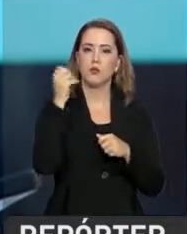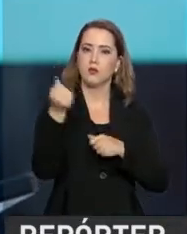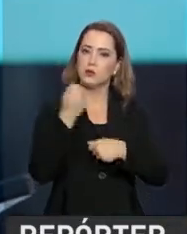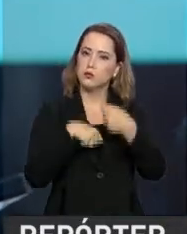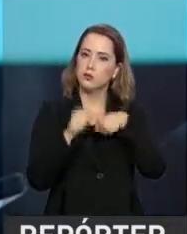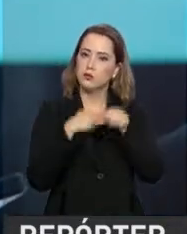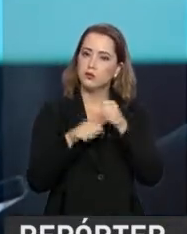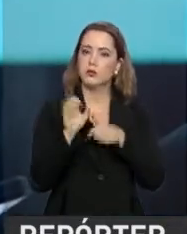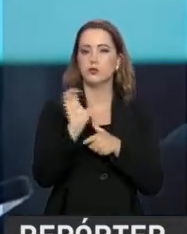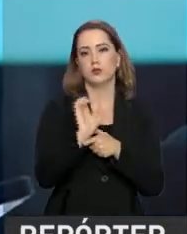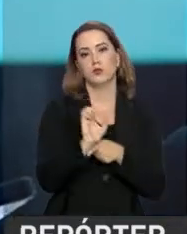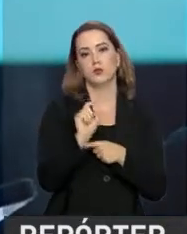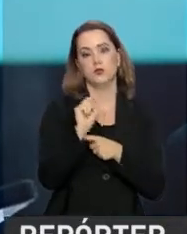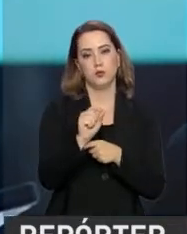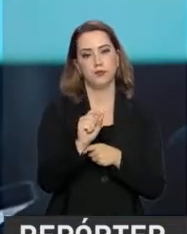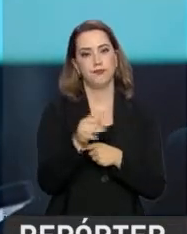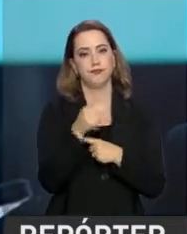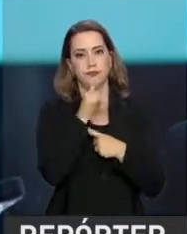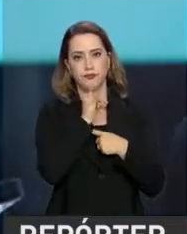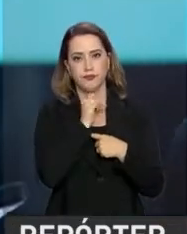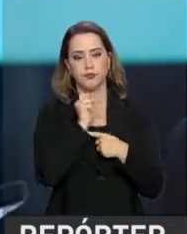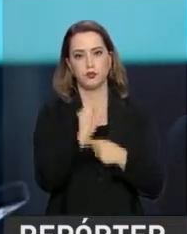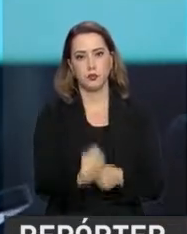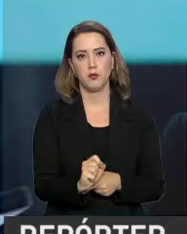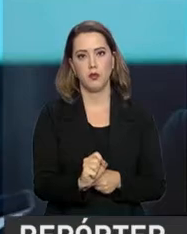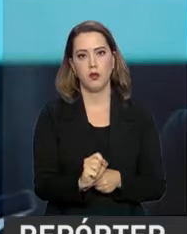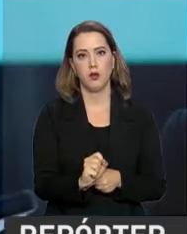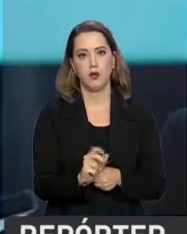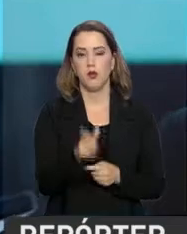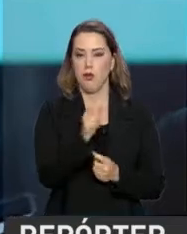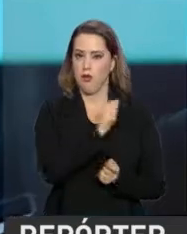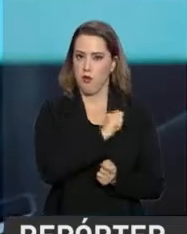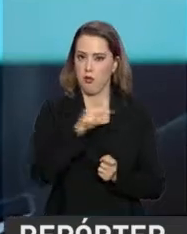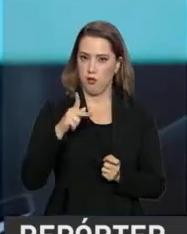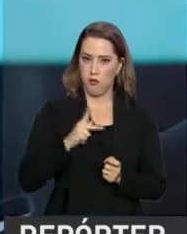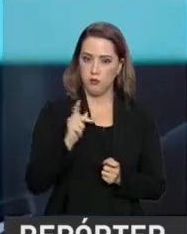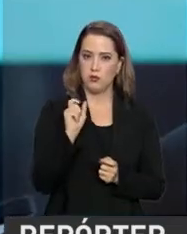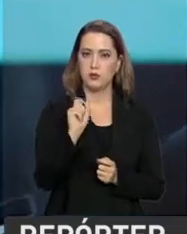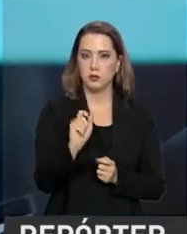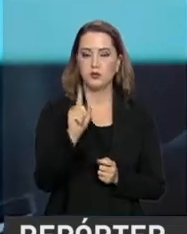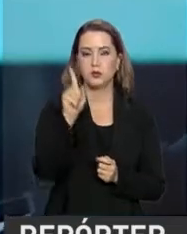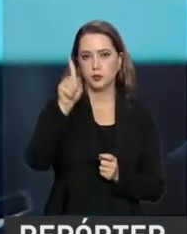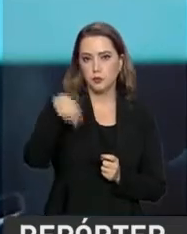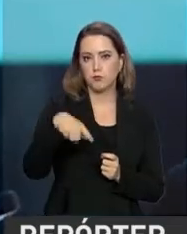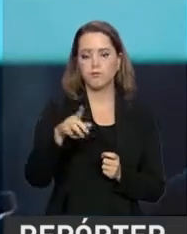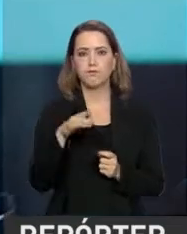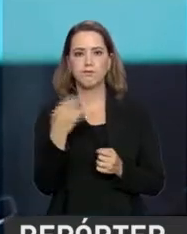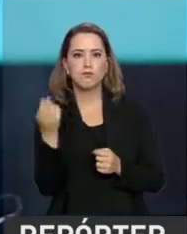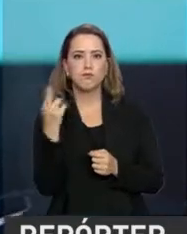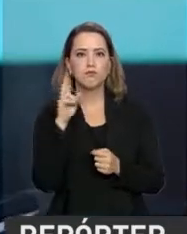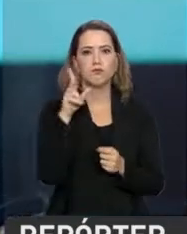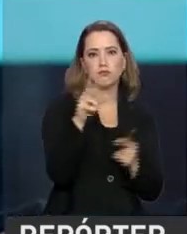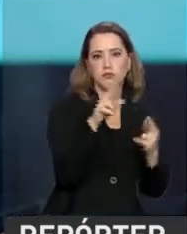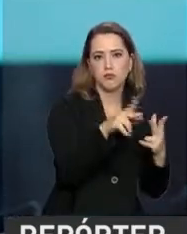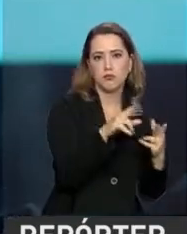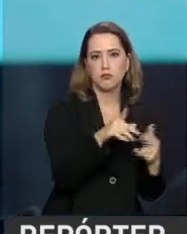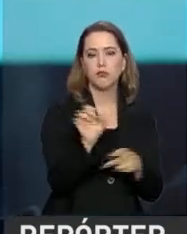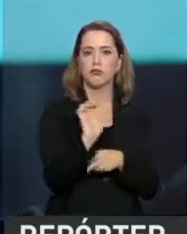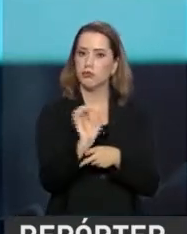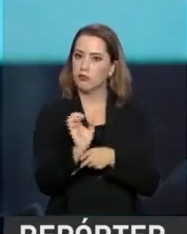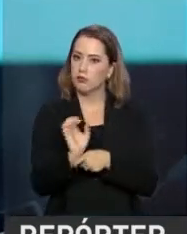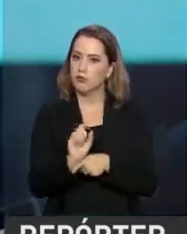estados. Entre esses, por exemplo, a questão previdenciária, que ela tem uma fisionomia diferente em cada estado, mas